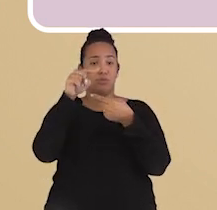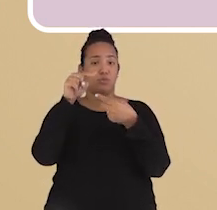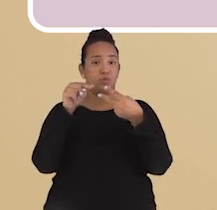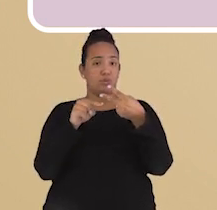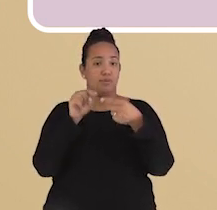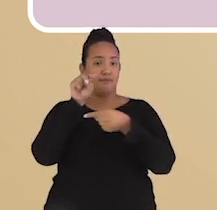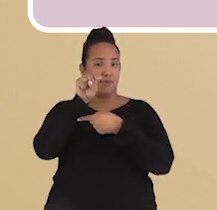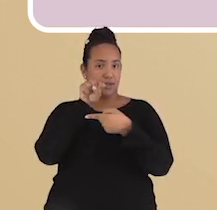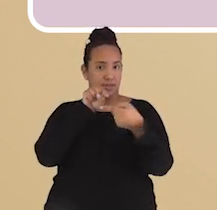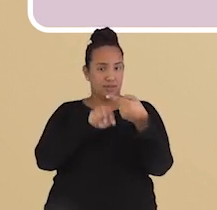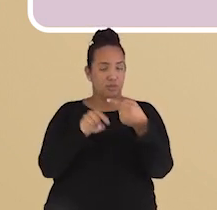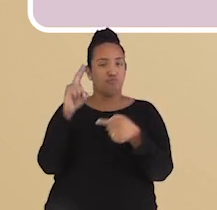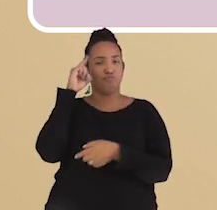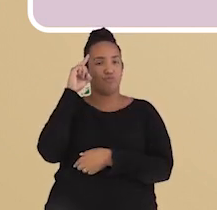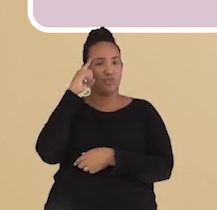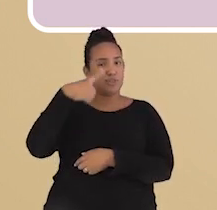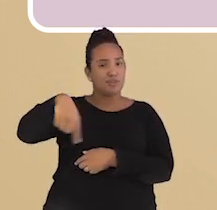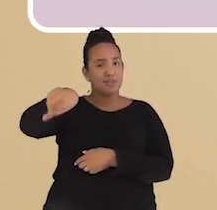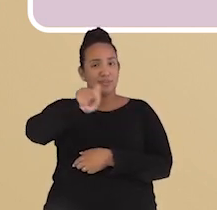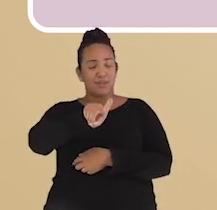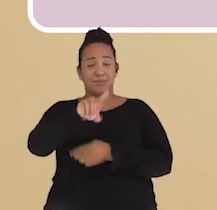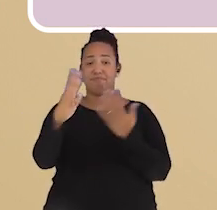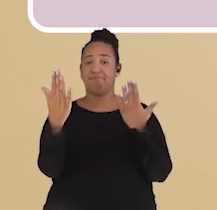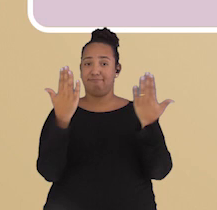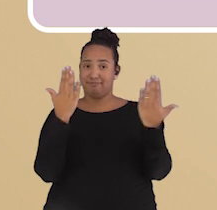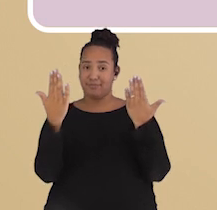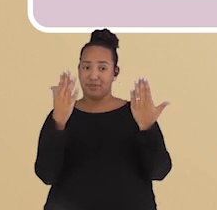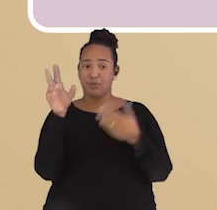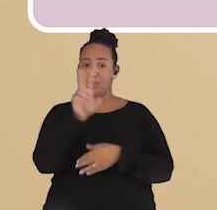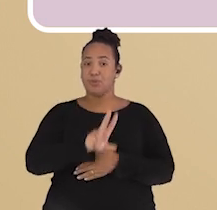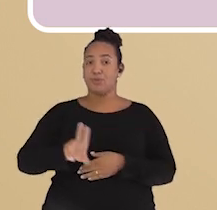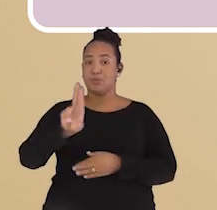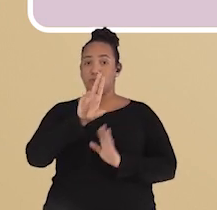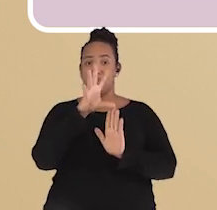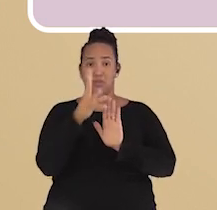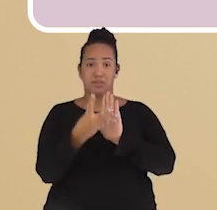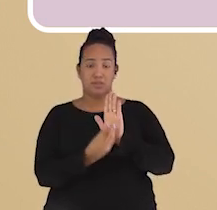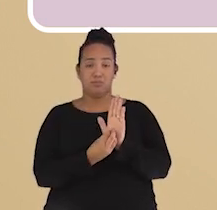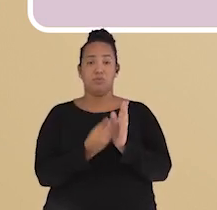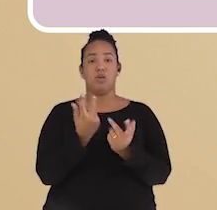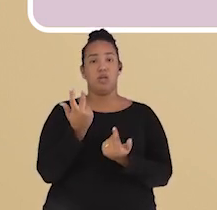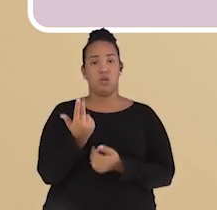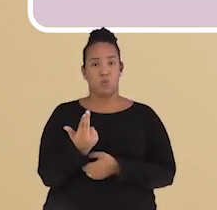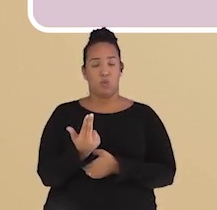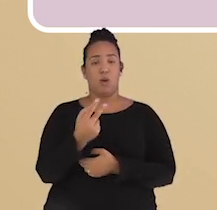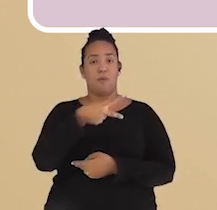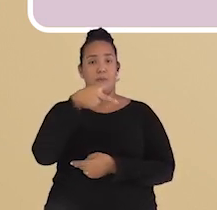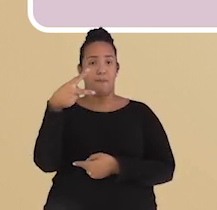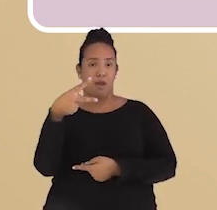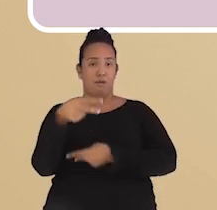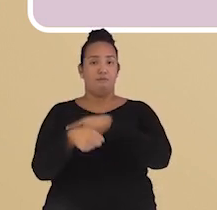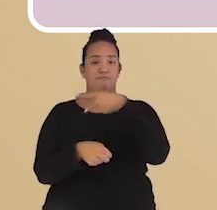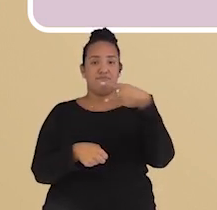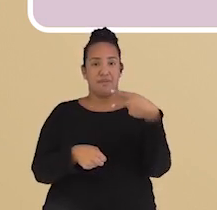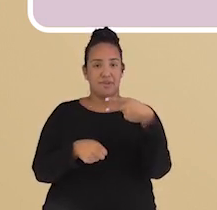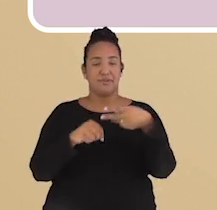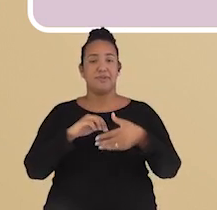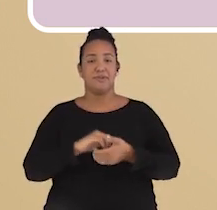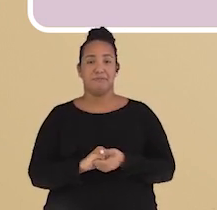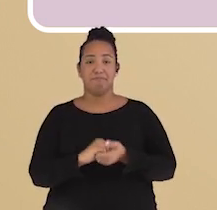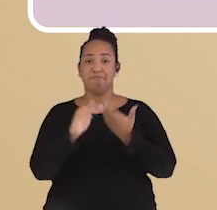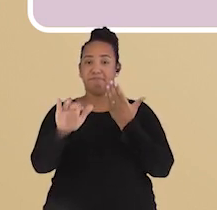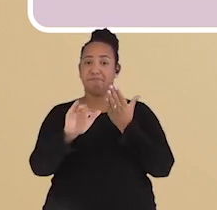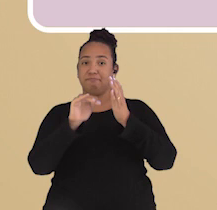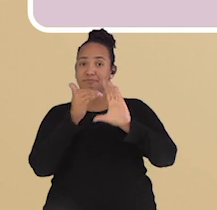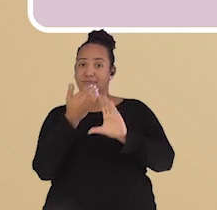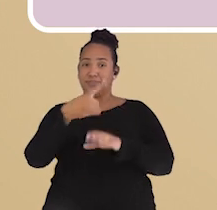essas frações utilizando os sinais de igual, maior ou menor. Compartilhe com a gente o que você encontrou. É só